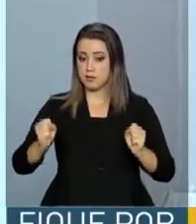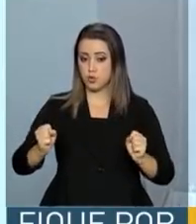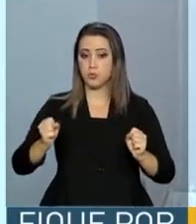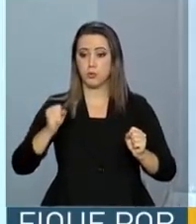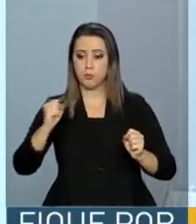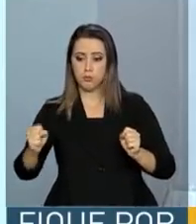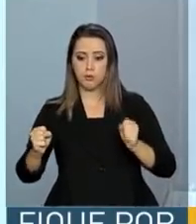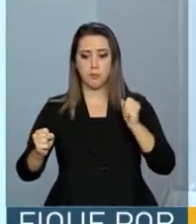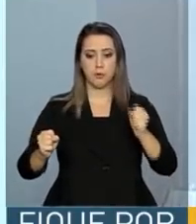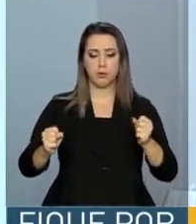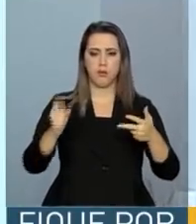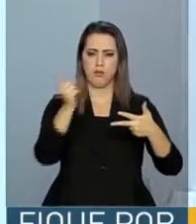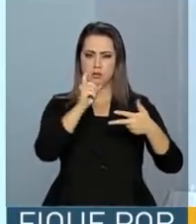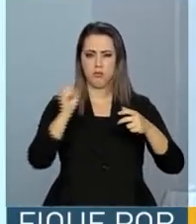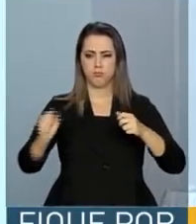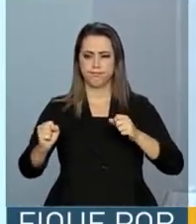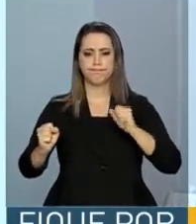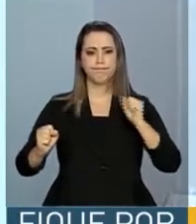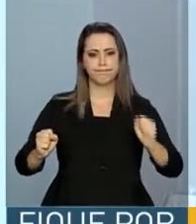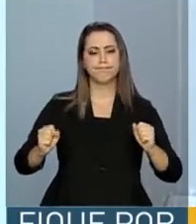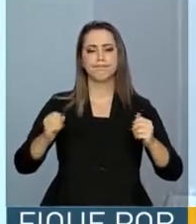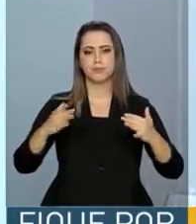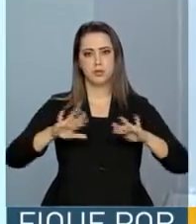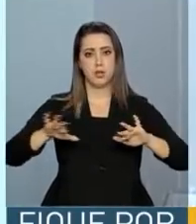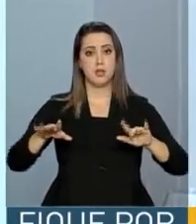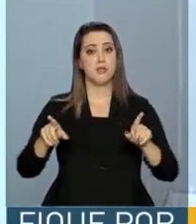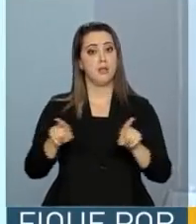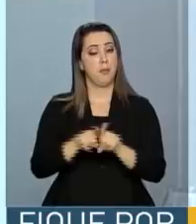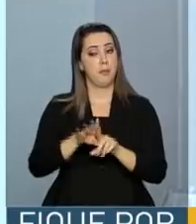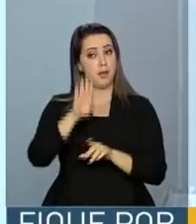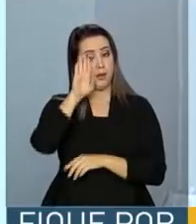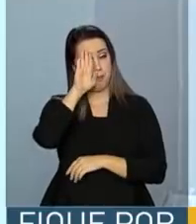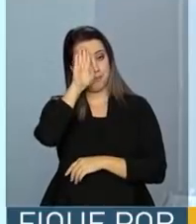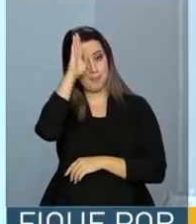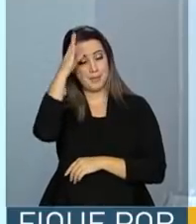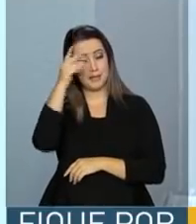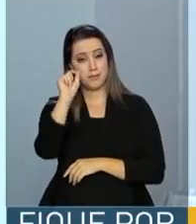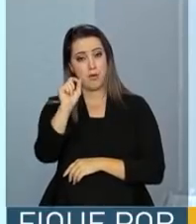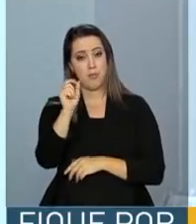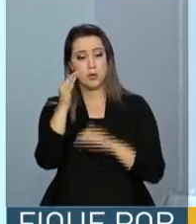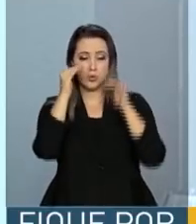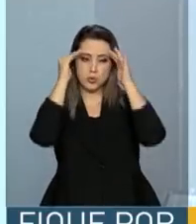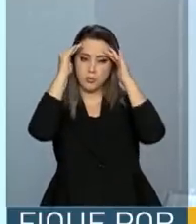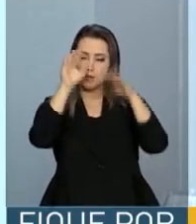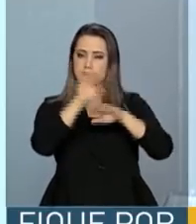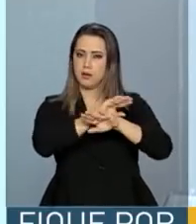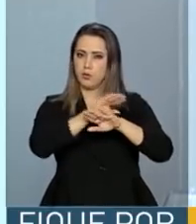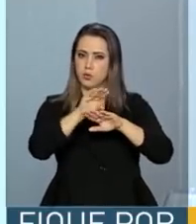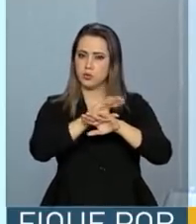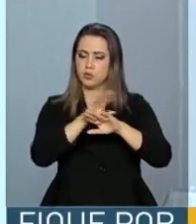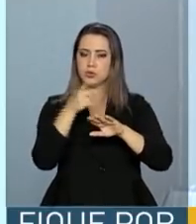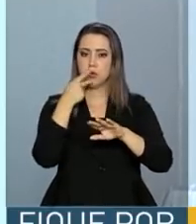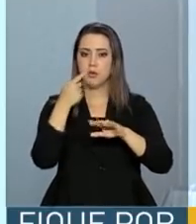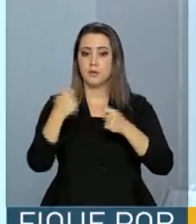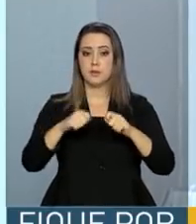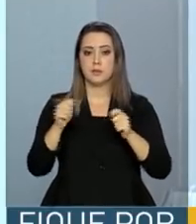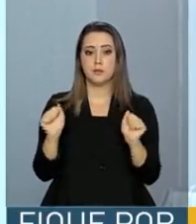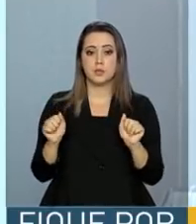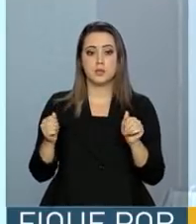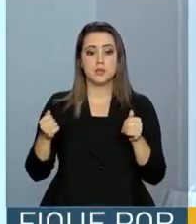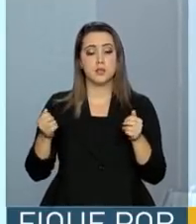ao princípio federativo que na verdade nós tivemos ao longo do tempo umas mário separação de poderes